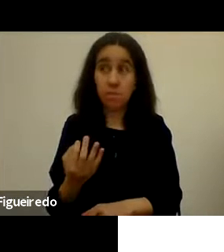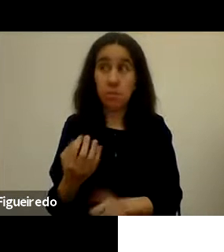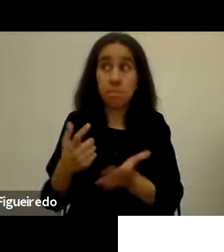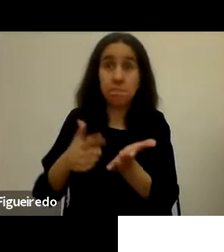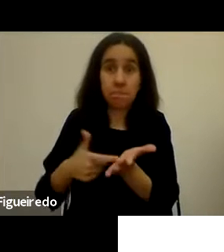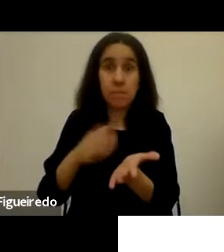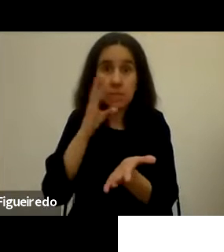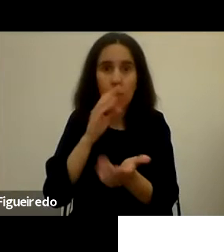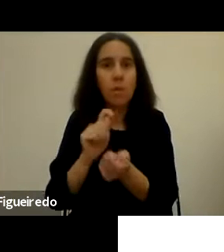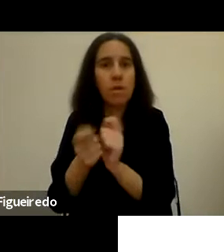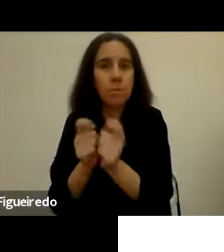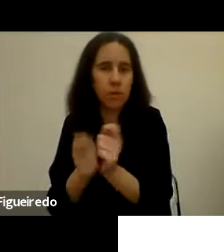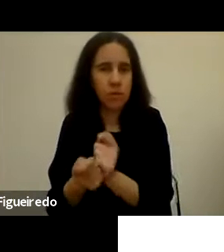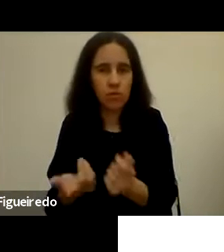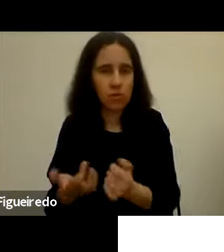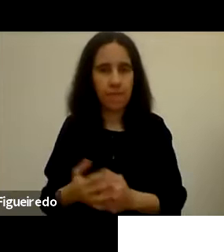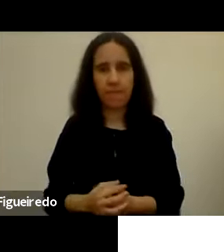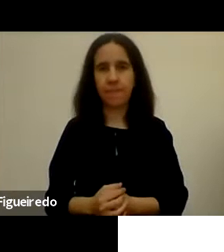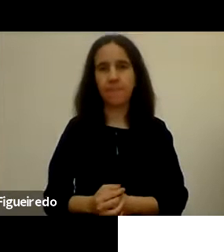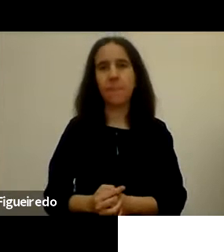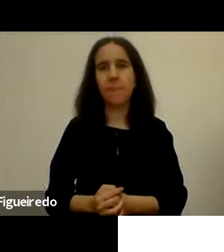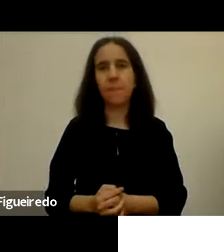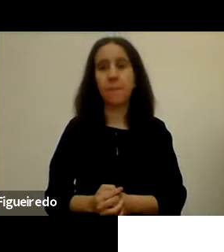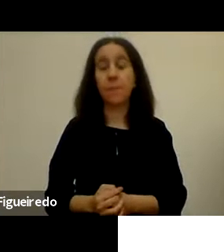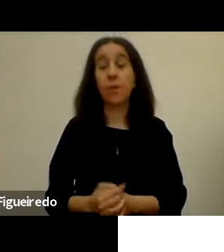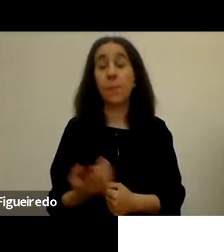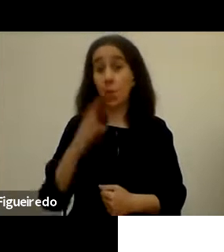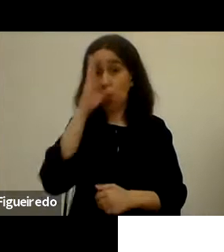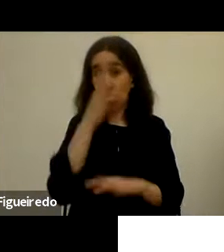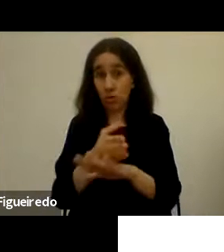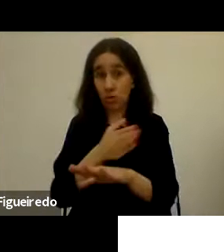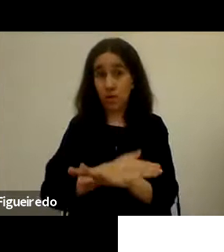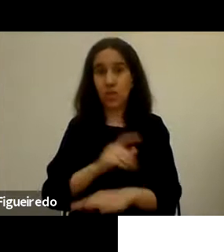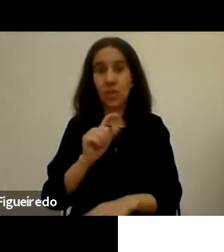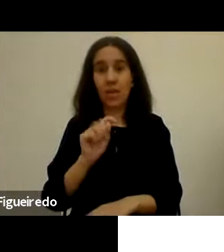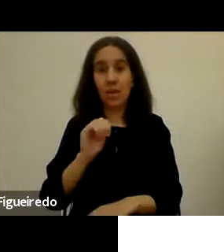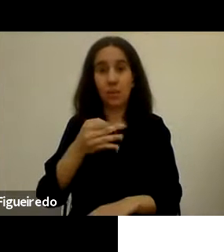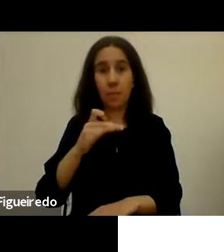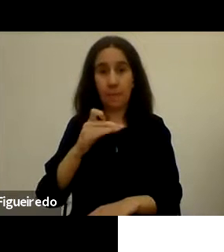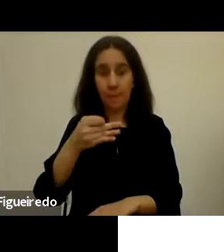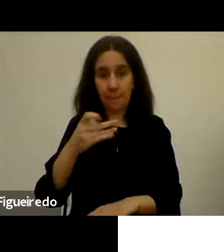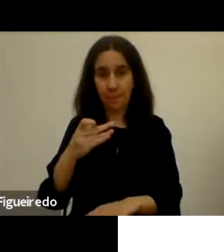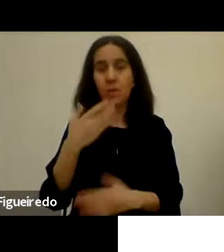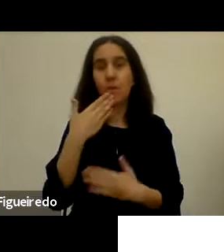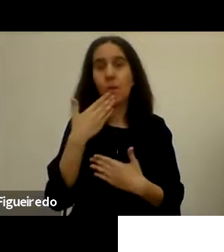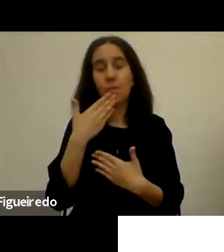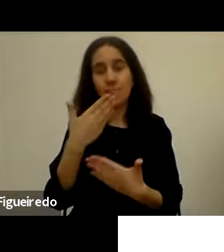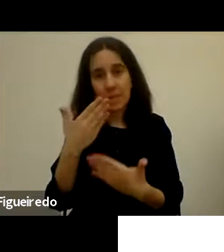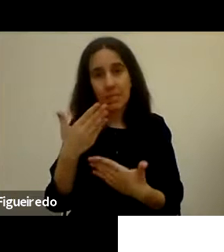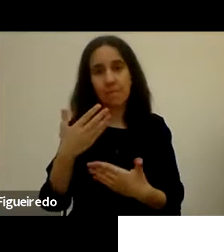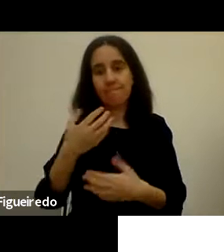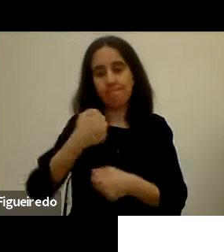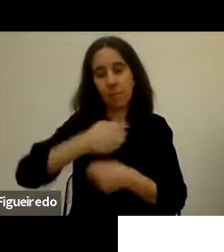necessário, adaptadas? Eu, antes de mais, queria agradecer em nome da ESPAP também a oportunidade de participarmos neste trabalho. Foi